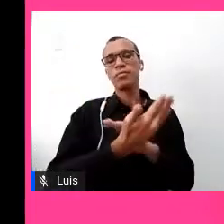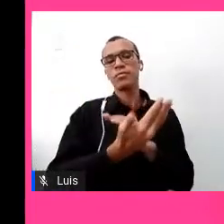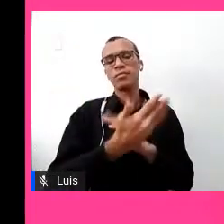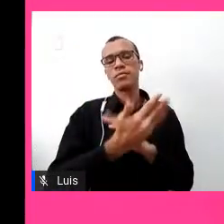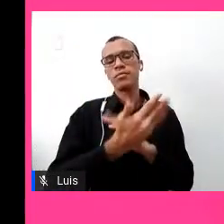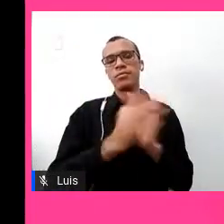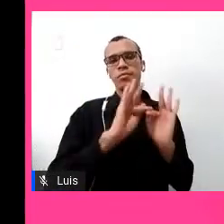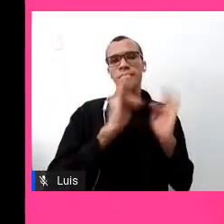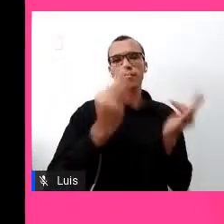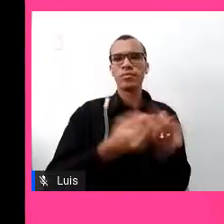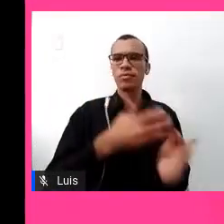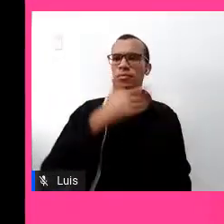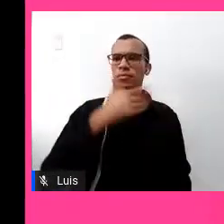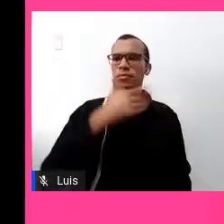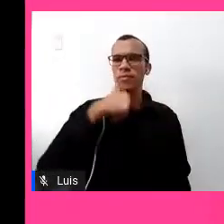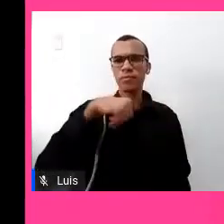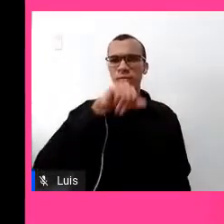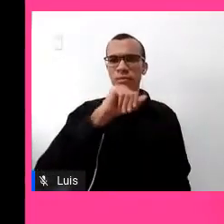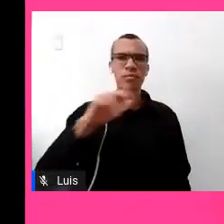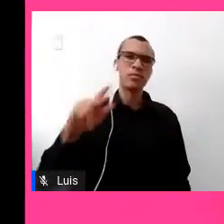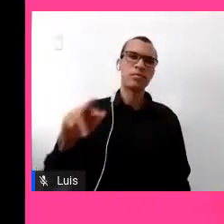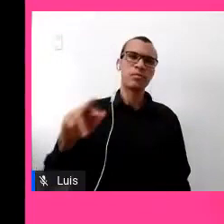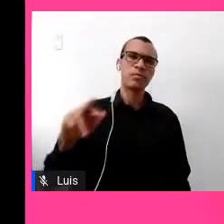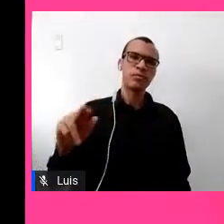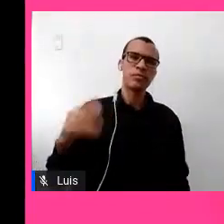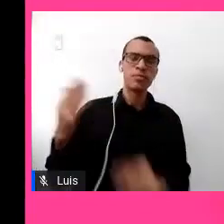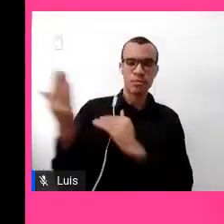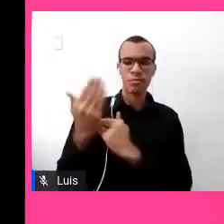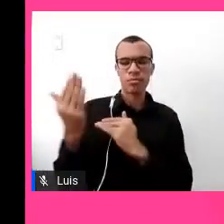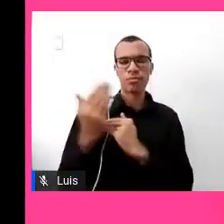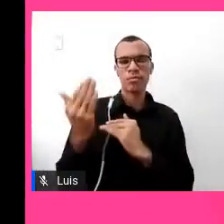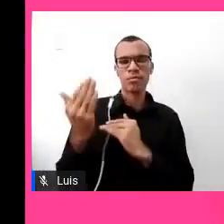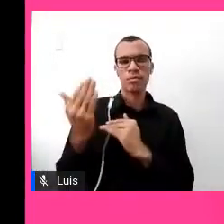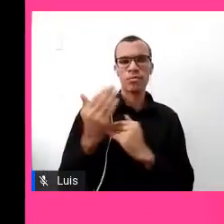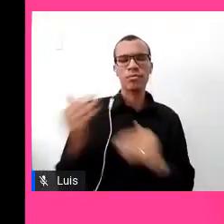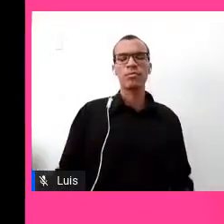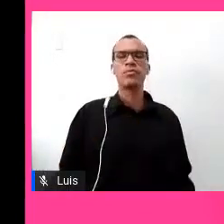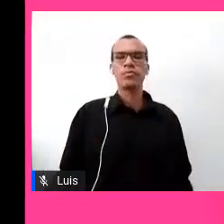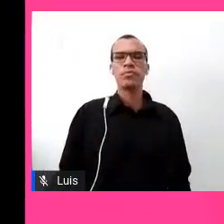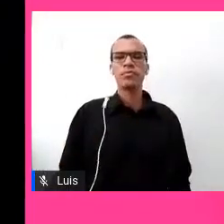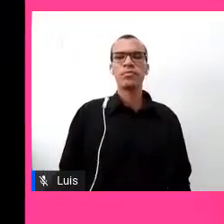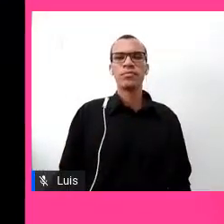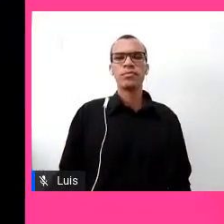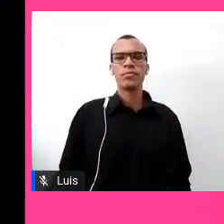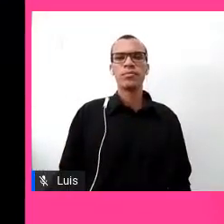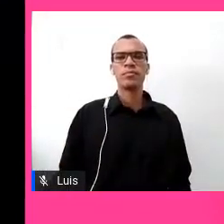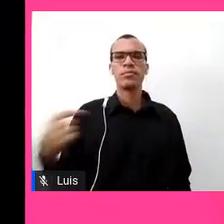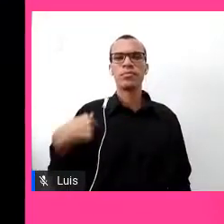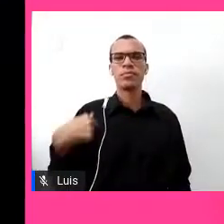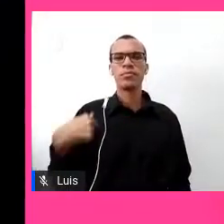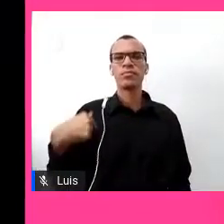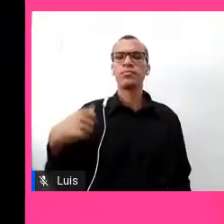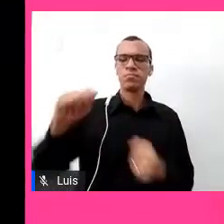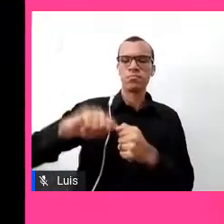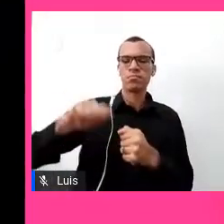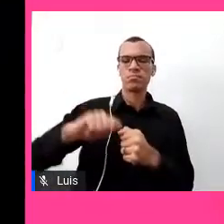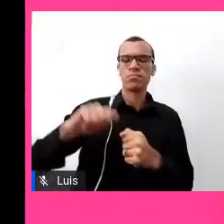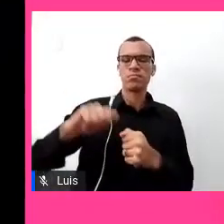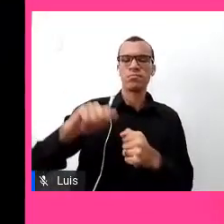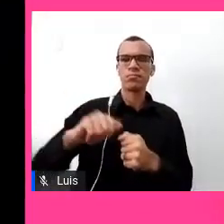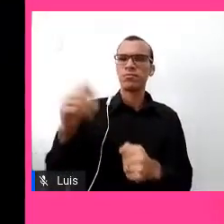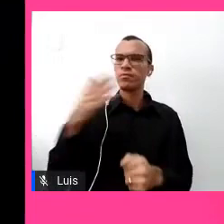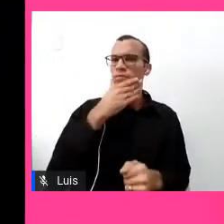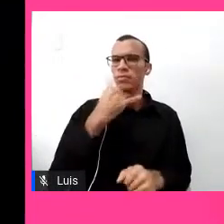minha irmã, foram pessoas que me ajudaram a construir ele. Então, foi algo